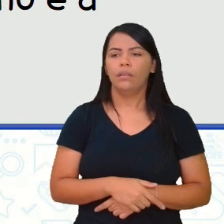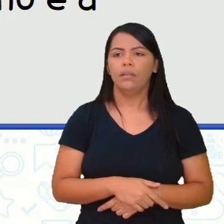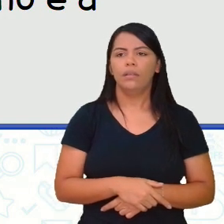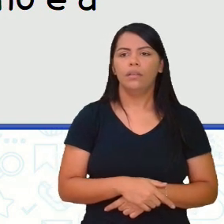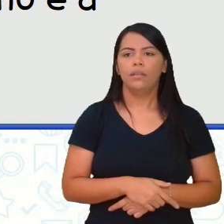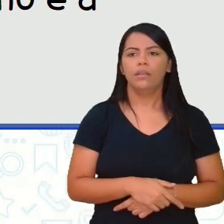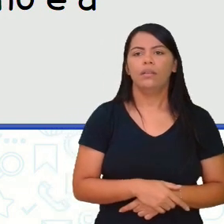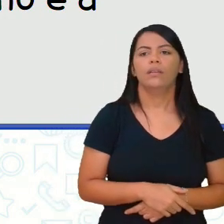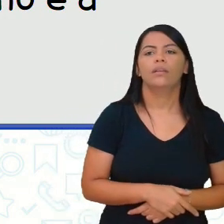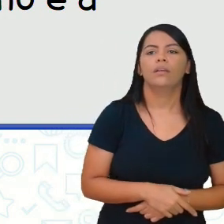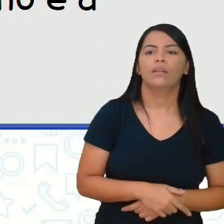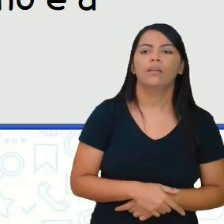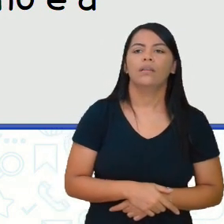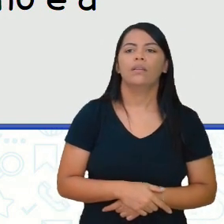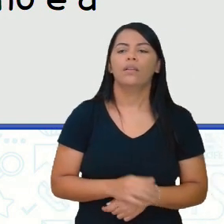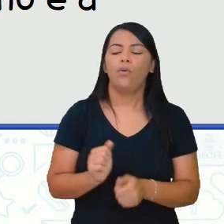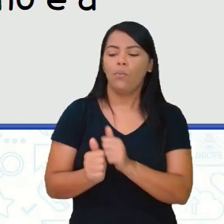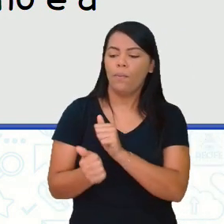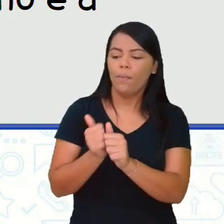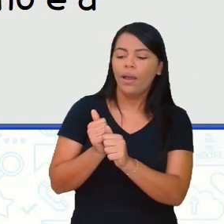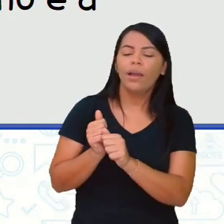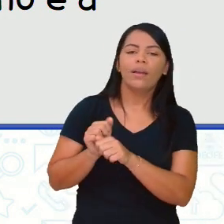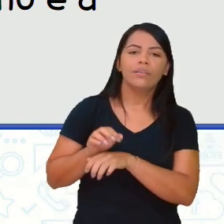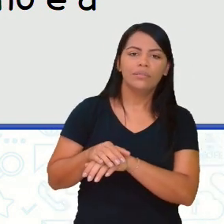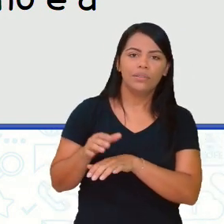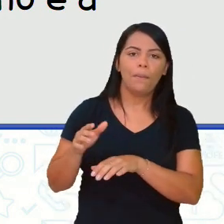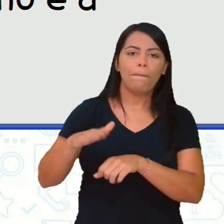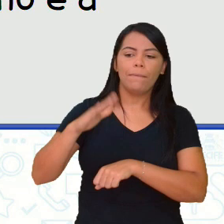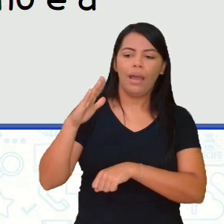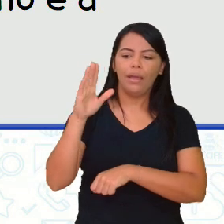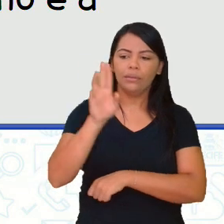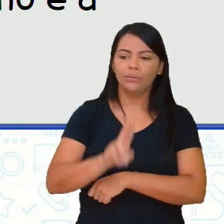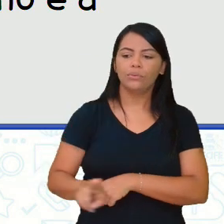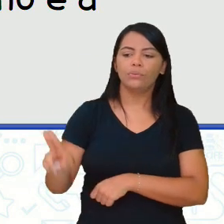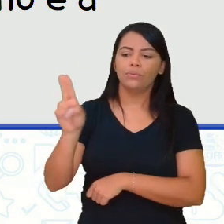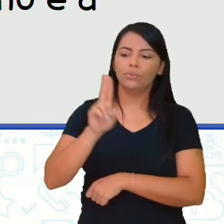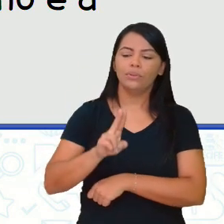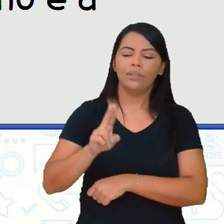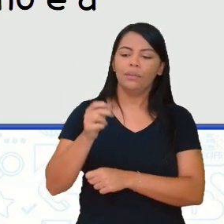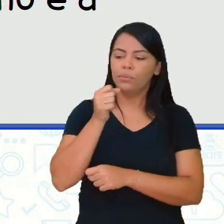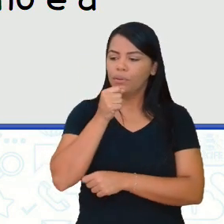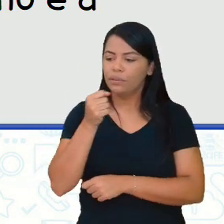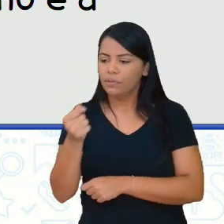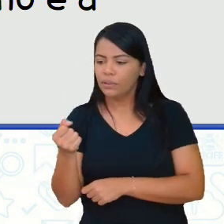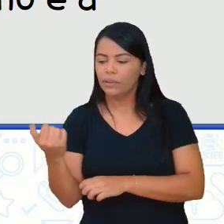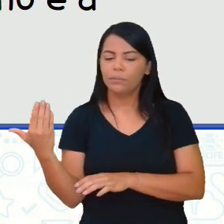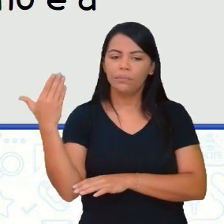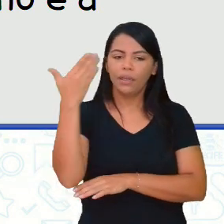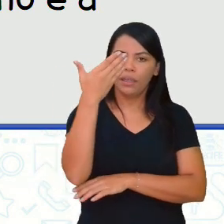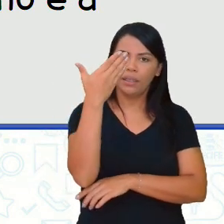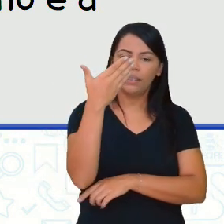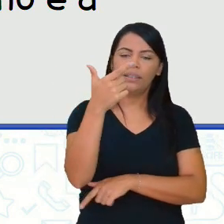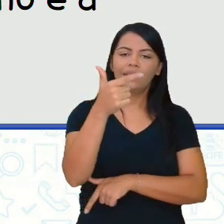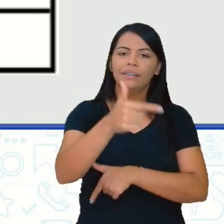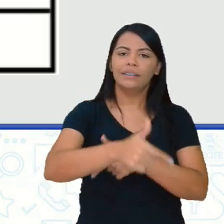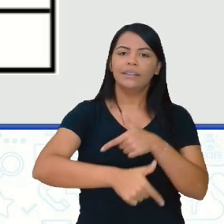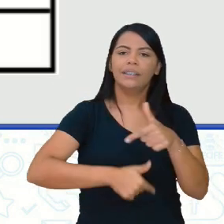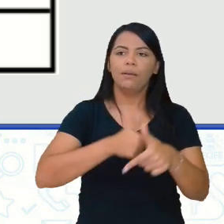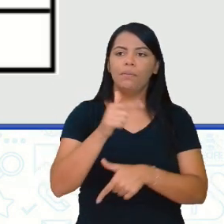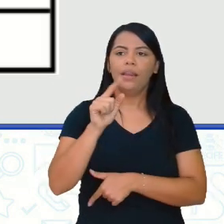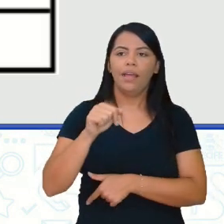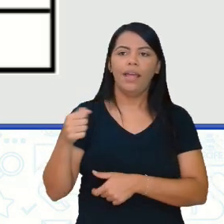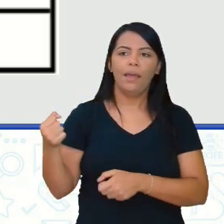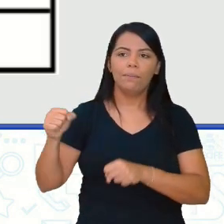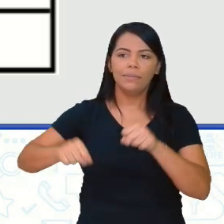O meio de transporte mais utilizado pelos entrevistados para ir ao trabalho é a